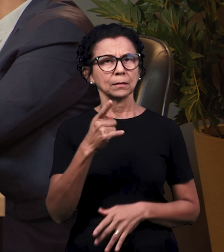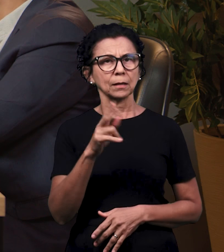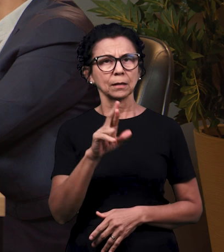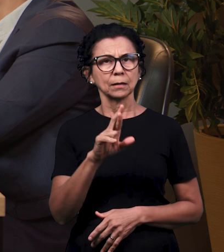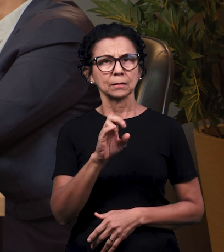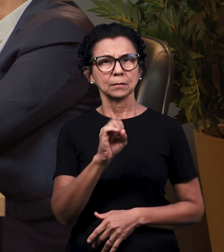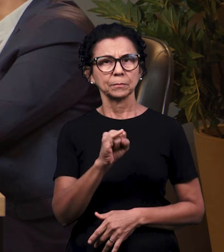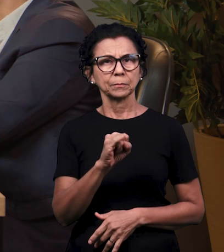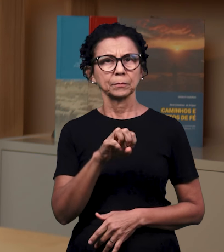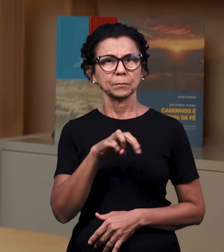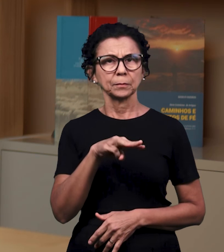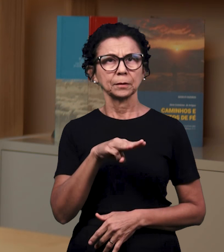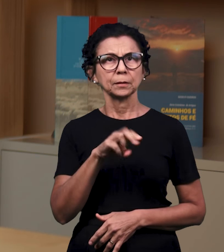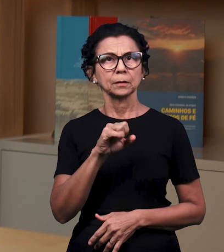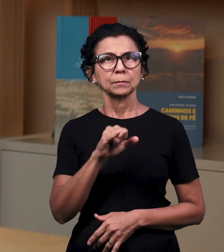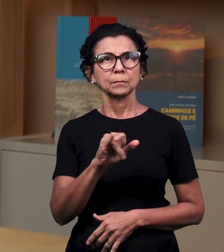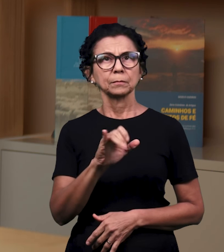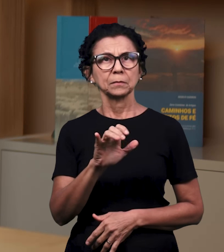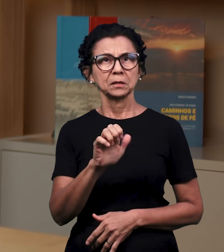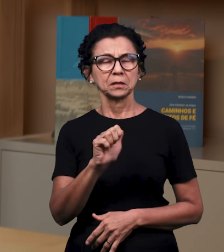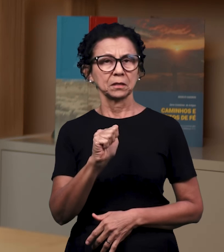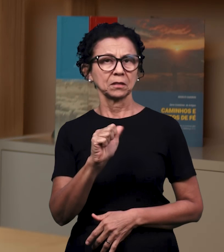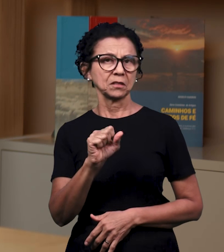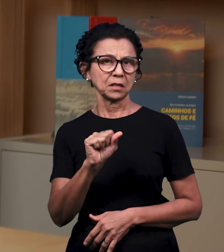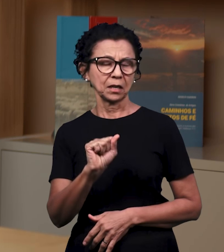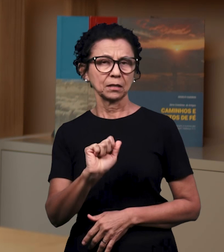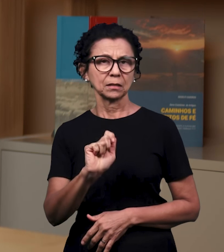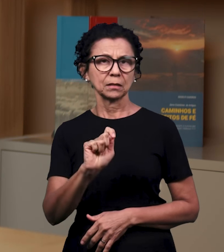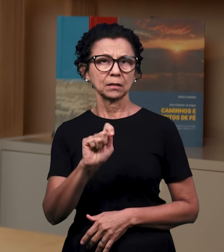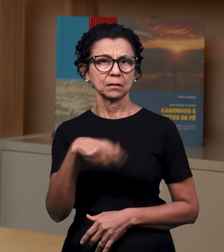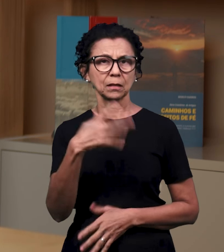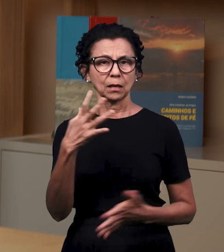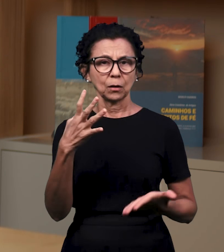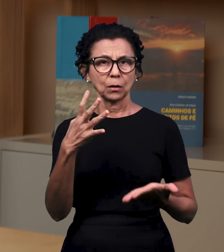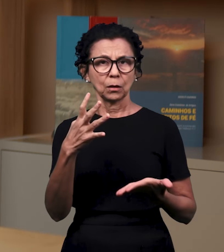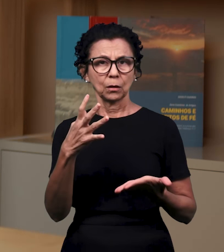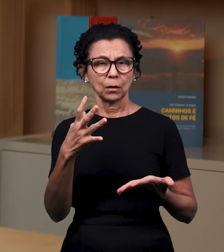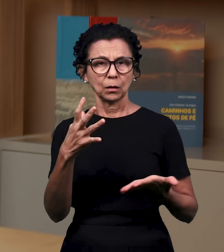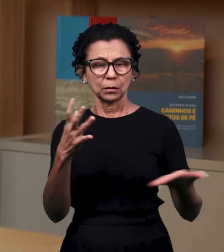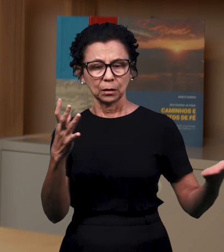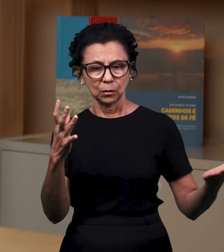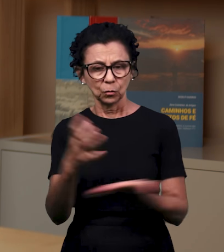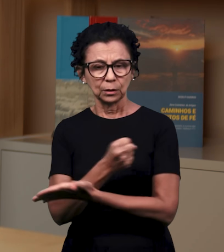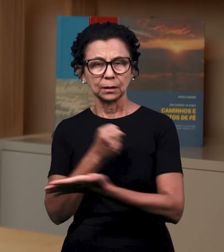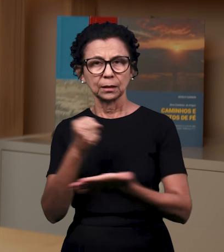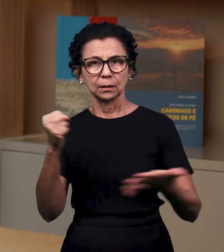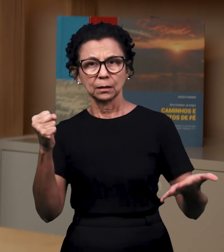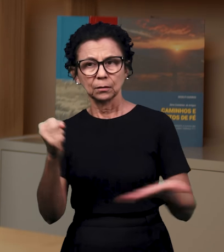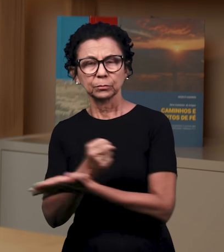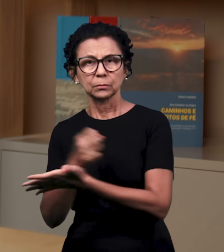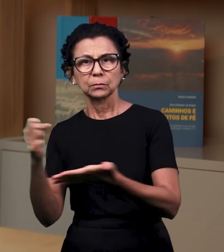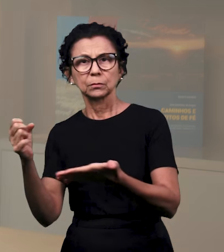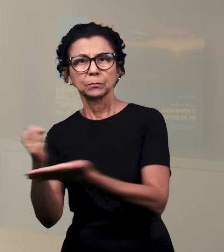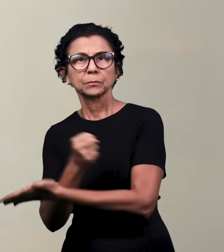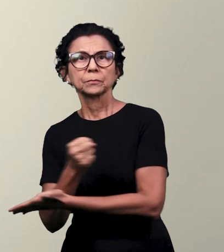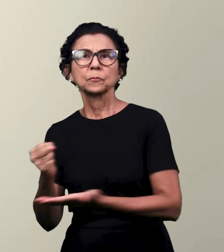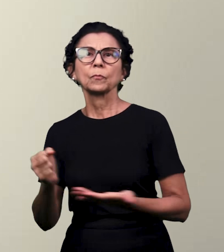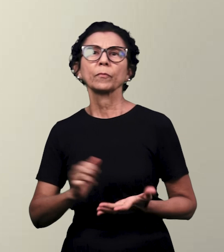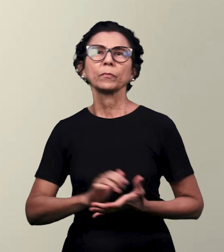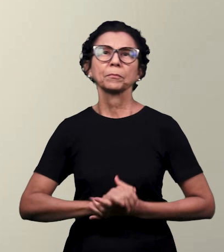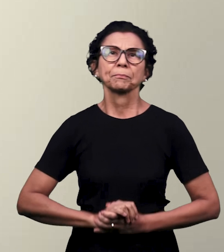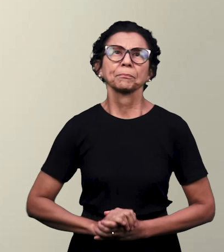slide posterior aqui. Nós até grifamos algumas vezes, nós sempre mencionamos aos irmãos, né, aqueles que estão nos acompanhando, que